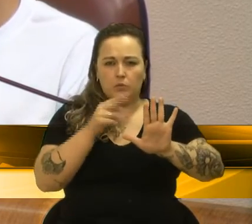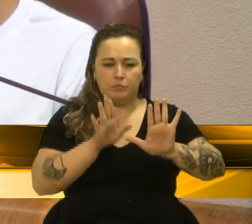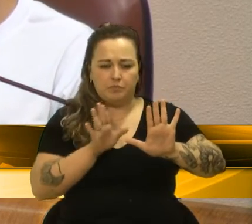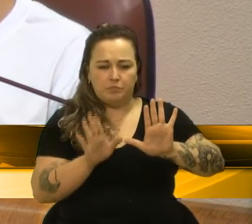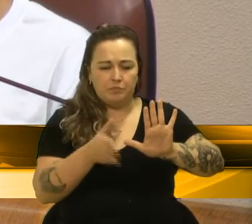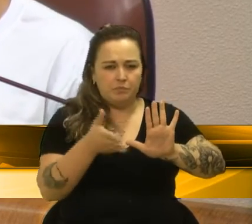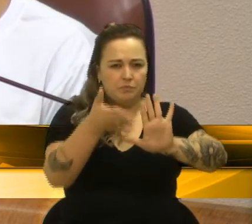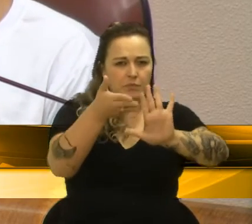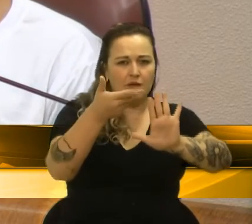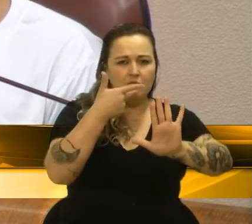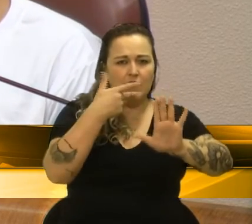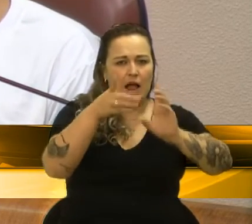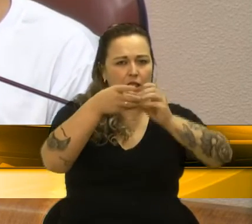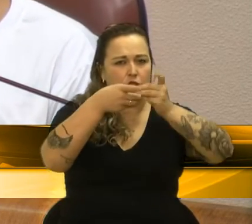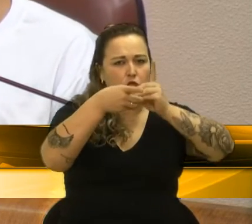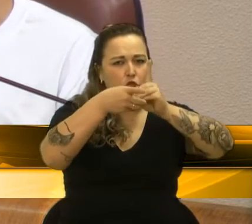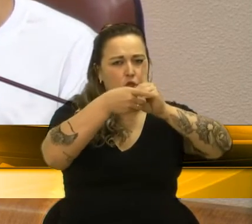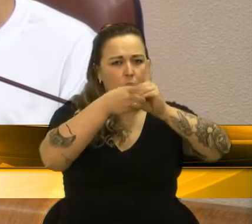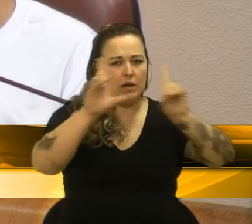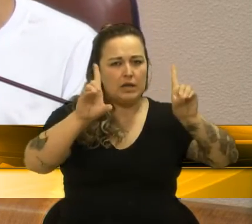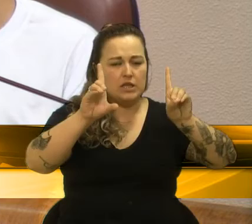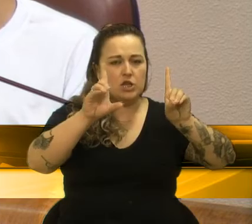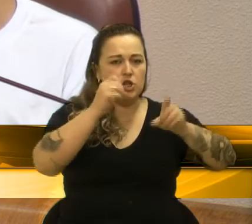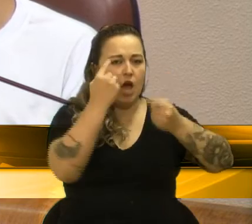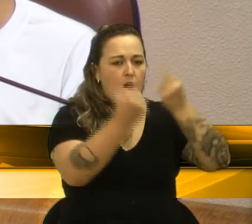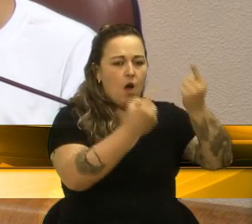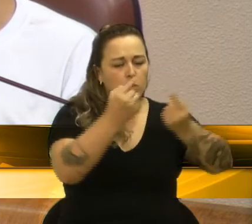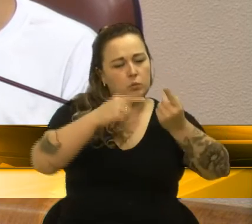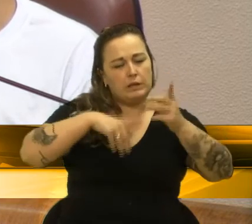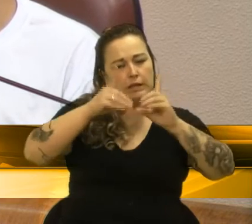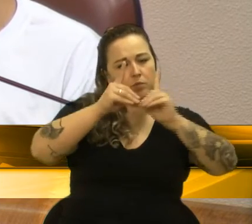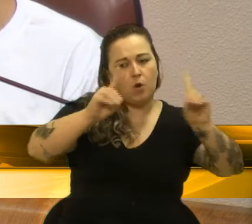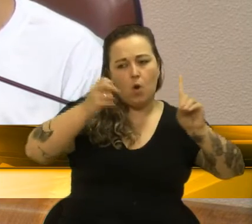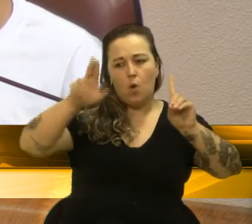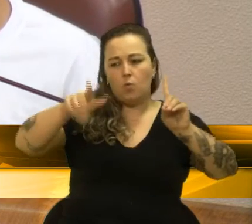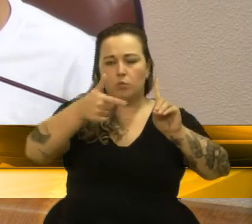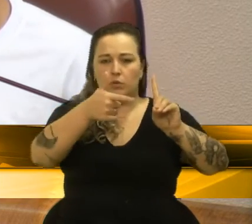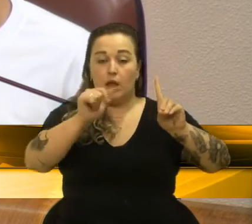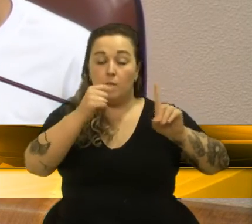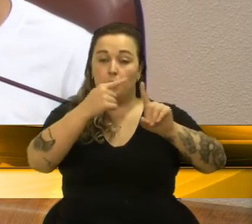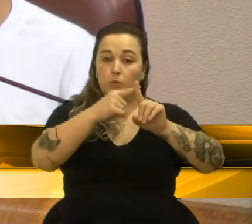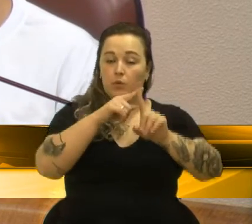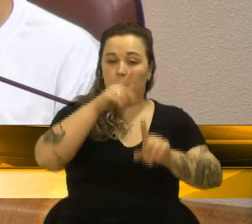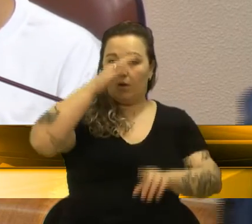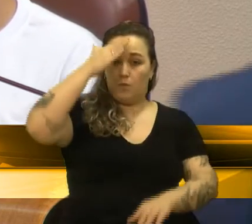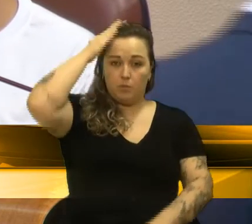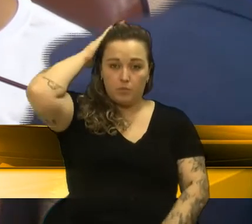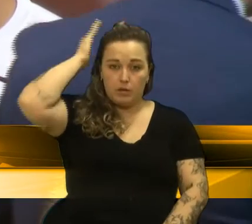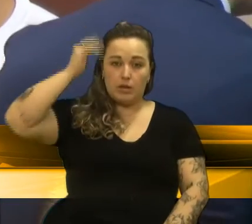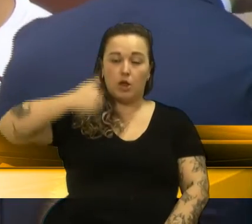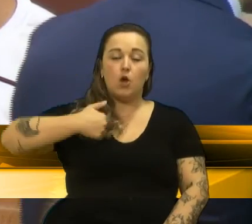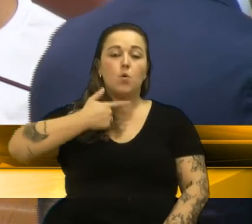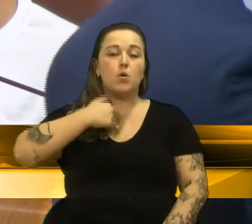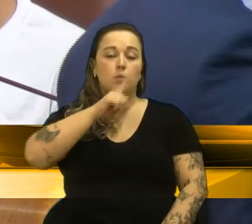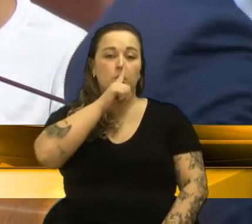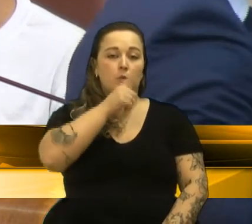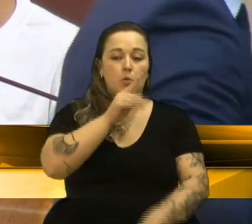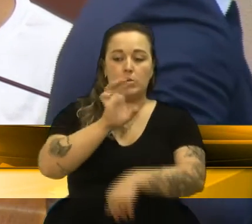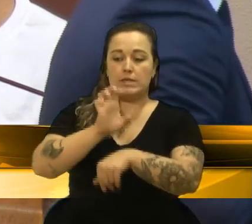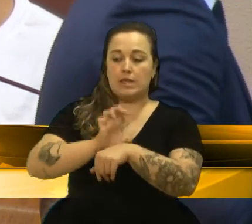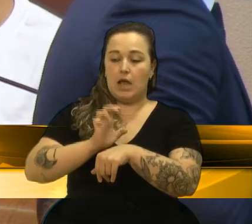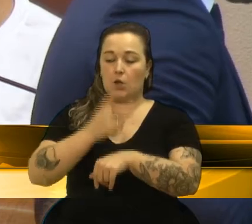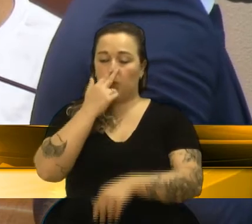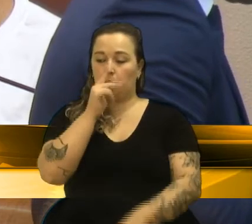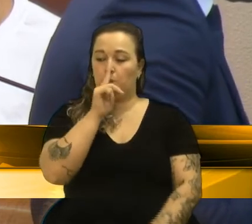denomina democracia totalitária. De fato, em nome de um autoritarismo do prefeito, o Estado se empodera de tal forma que acaba